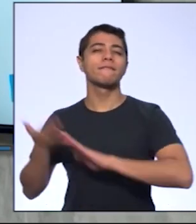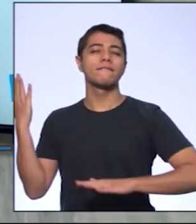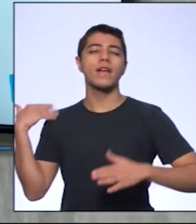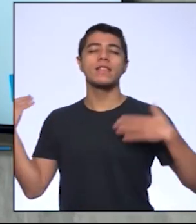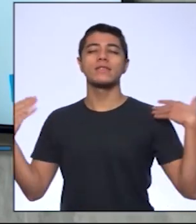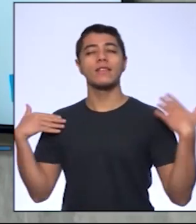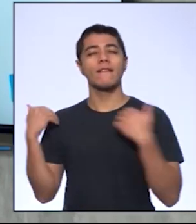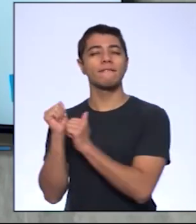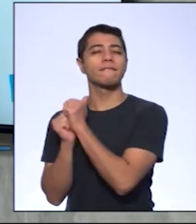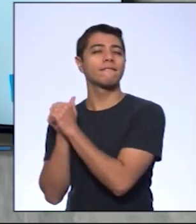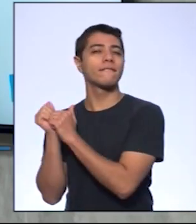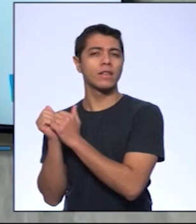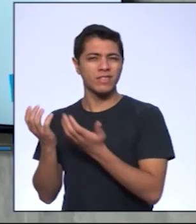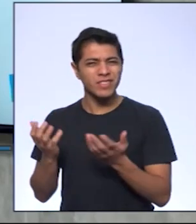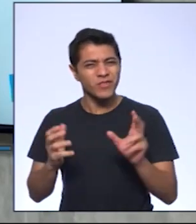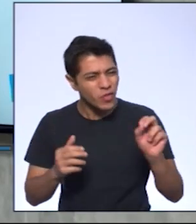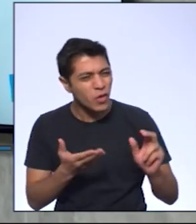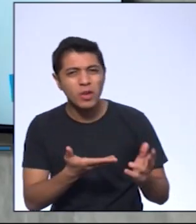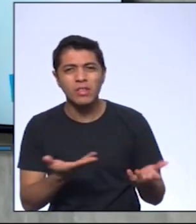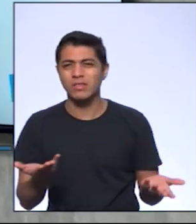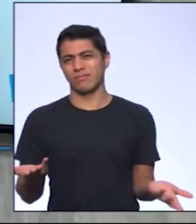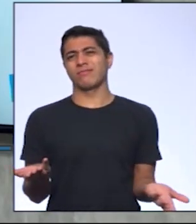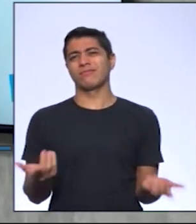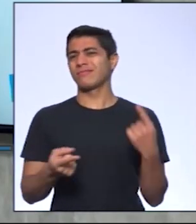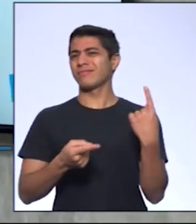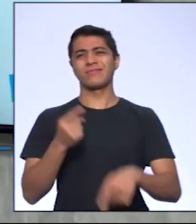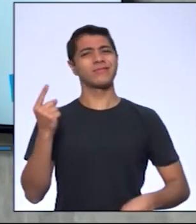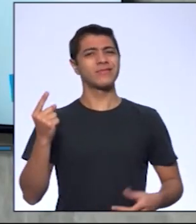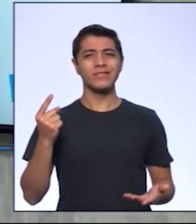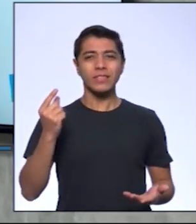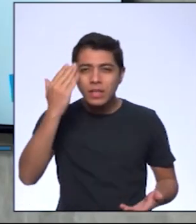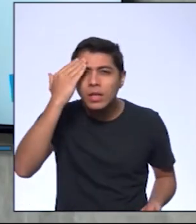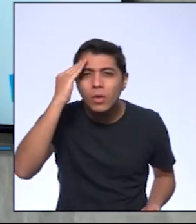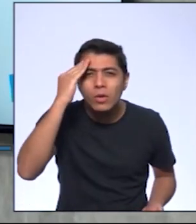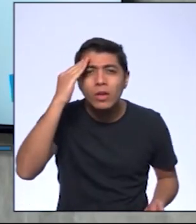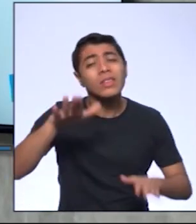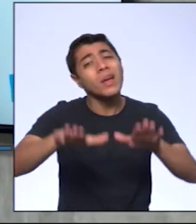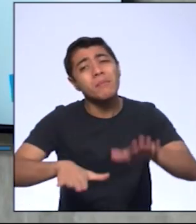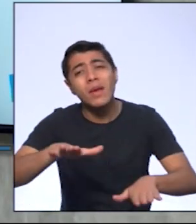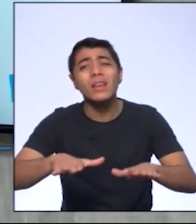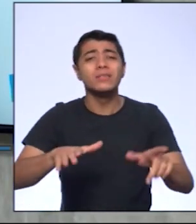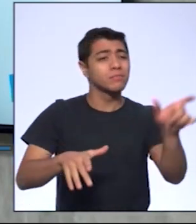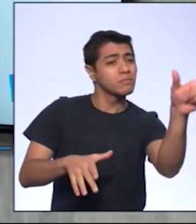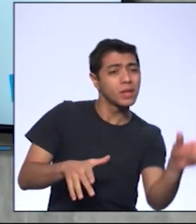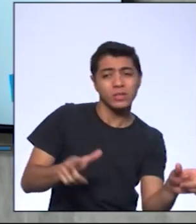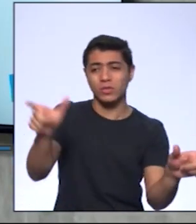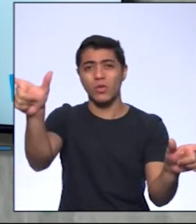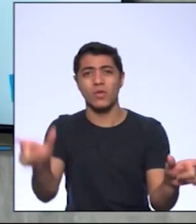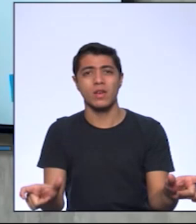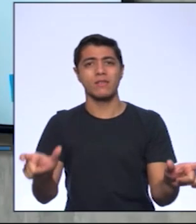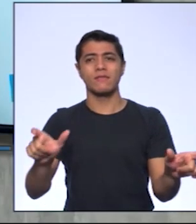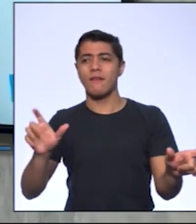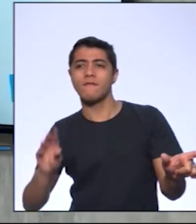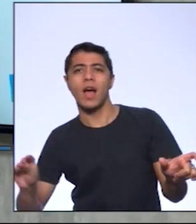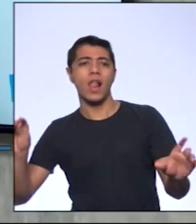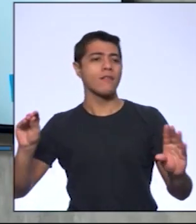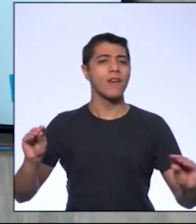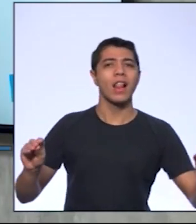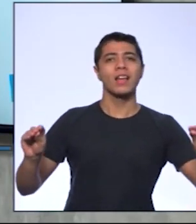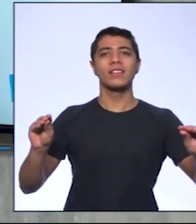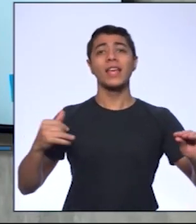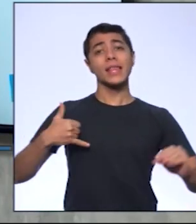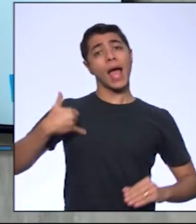Porque existe uma expectativa em relação à fala e a idade, ela ajuda e corrobora. Quer ver uma outra coisa